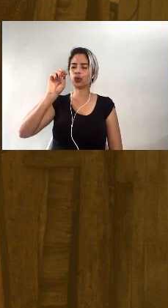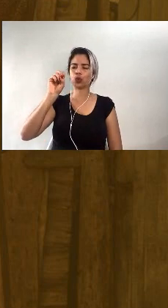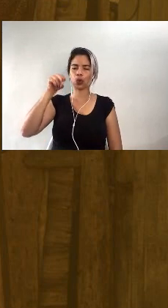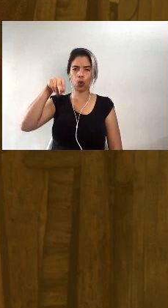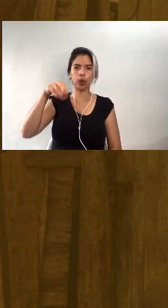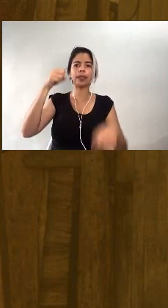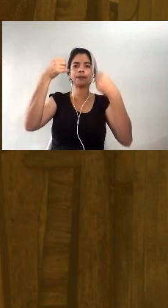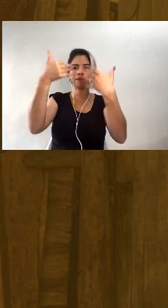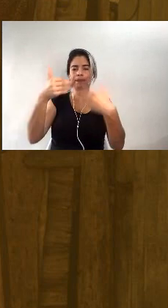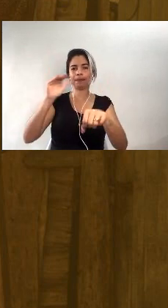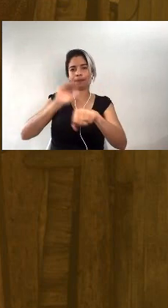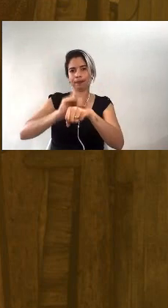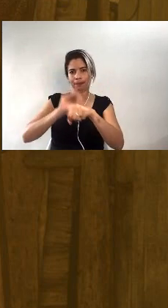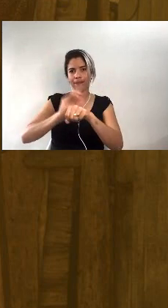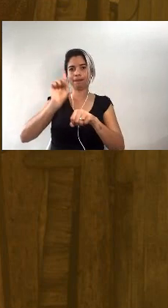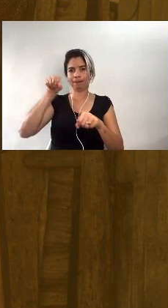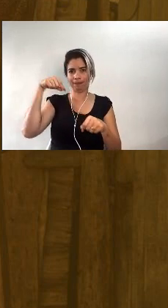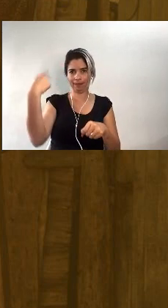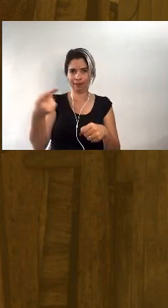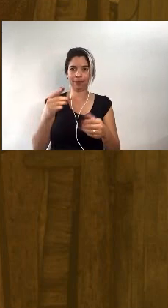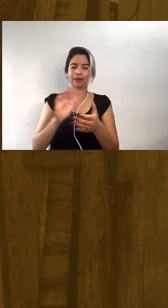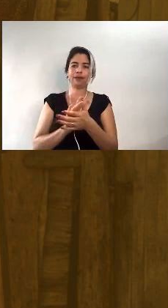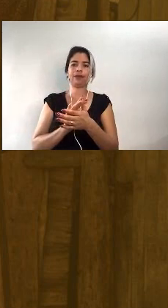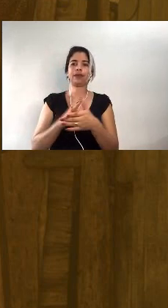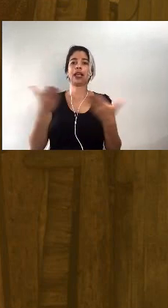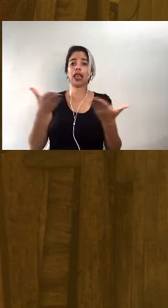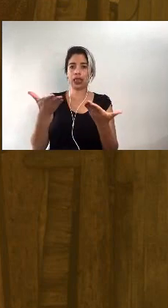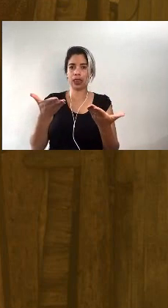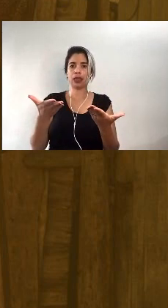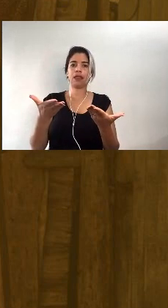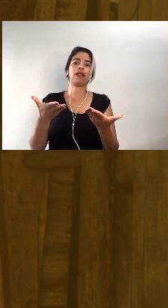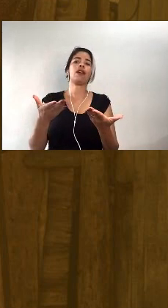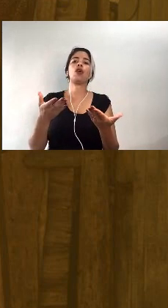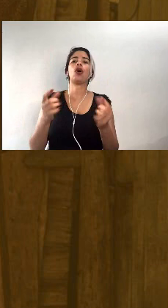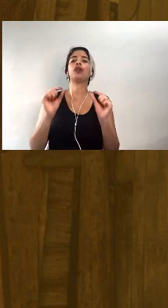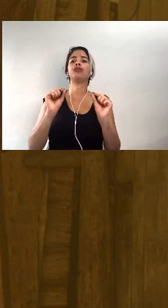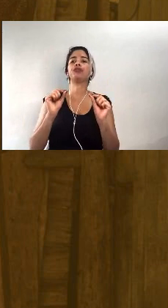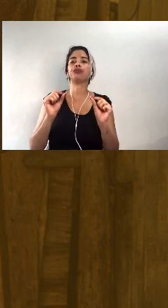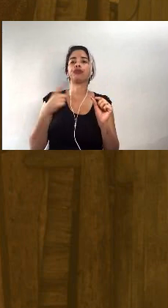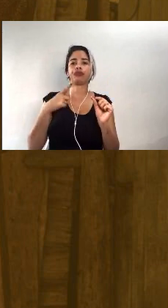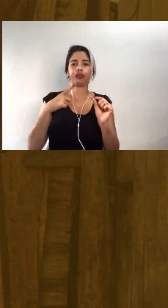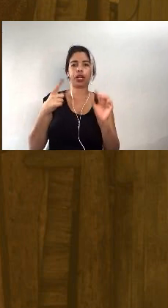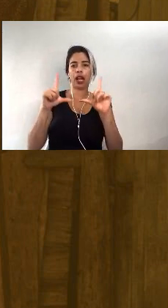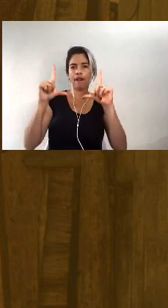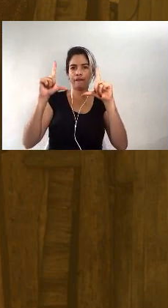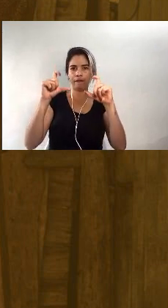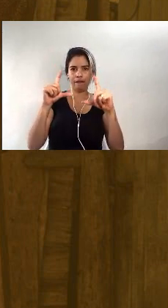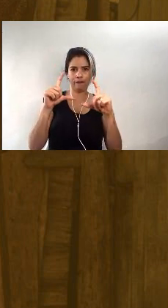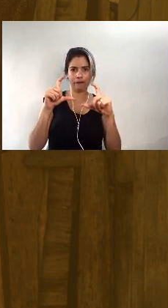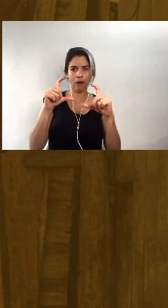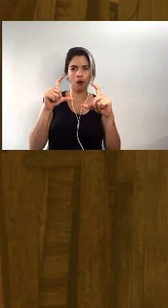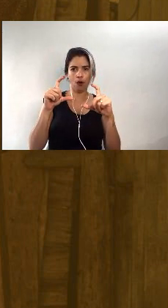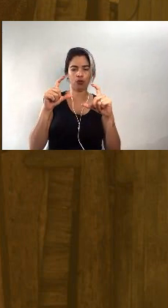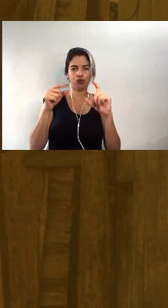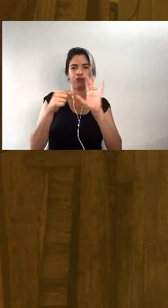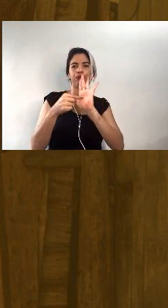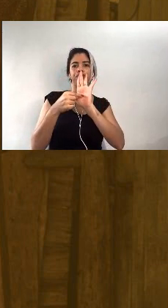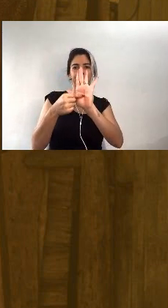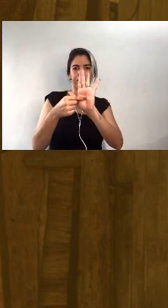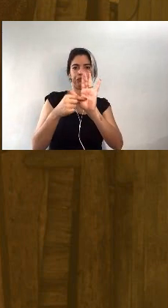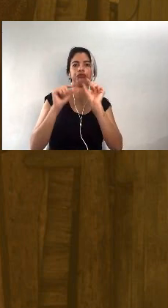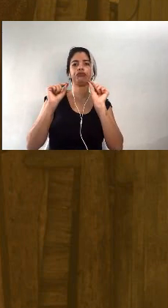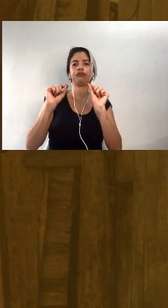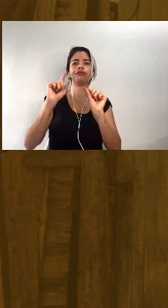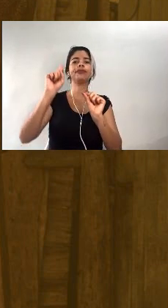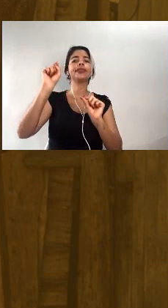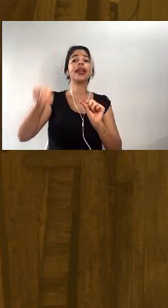Então, passamos, então, por favor, Marília. Eu trouxe aqui essa imagem, que eu acho que ela